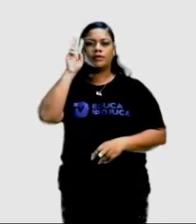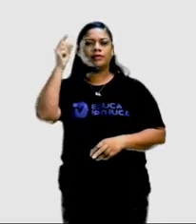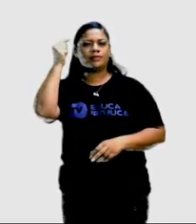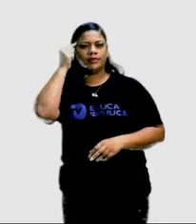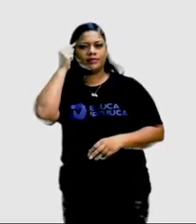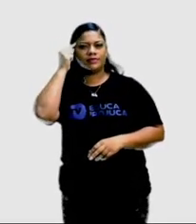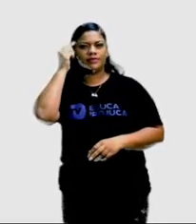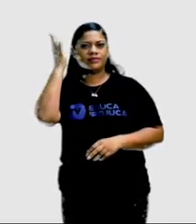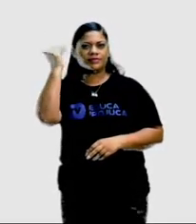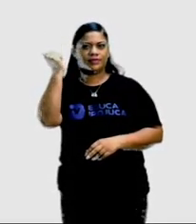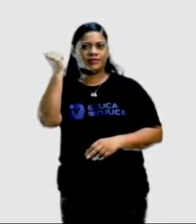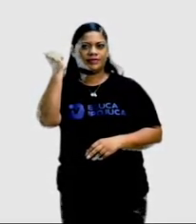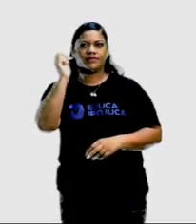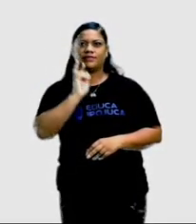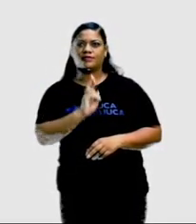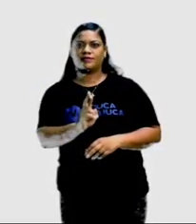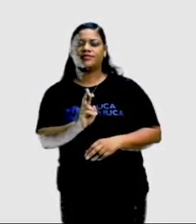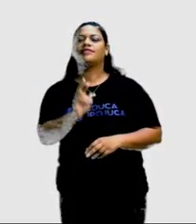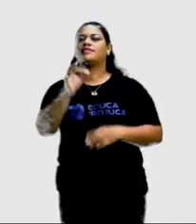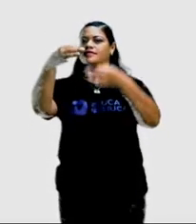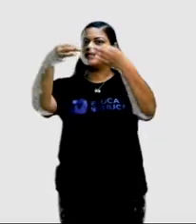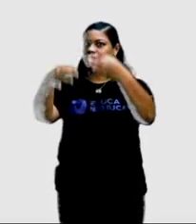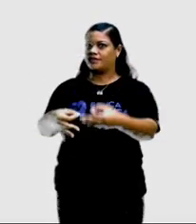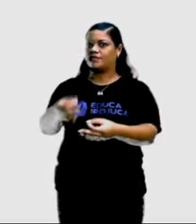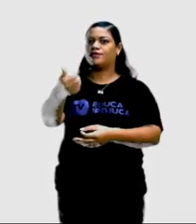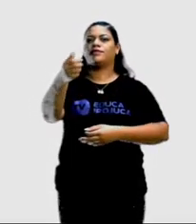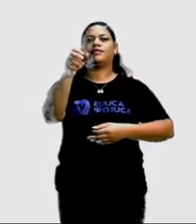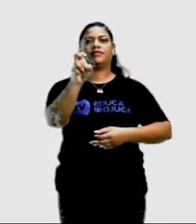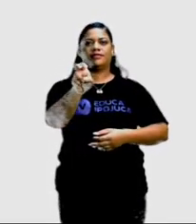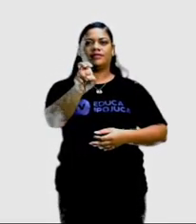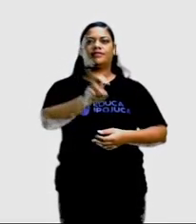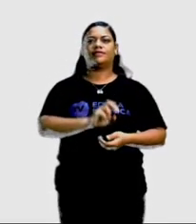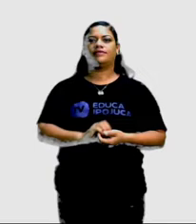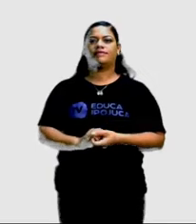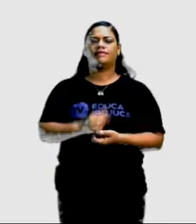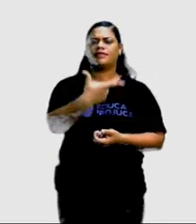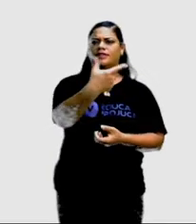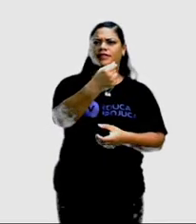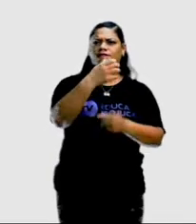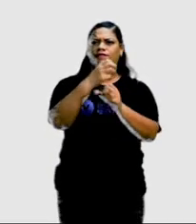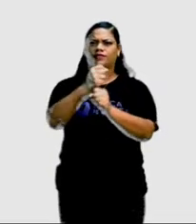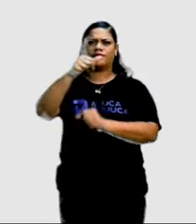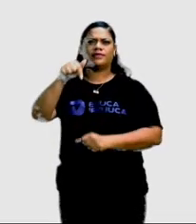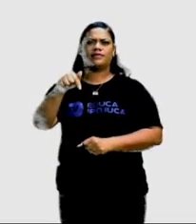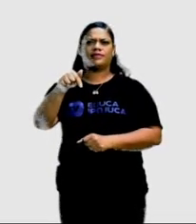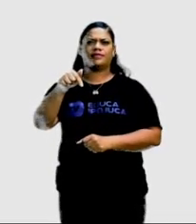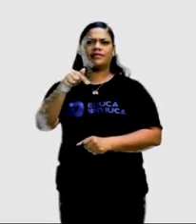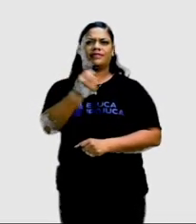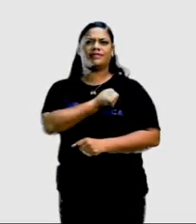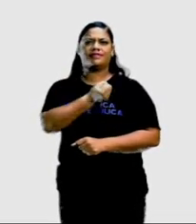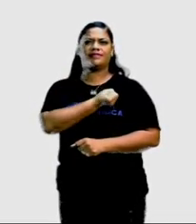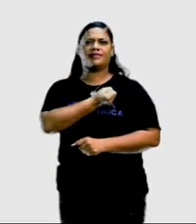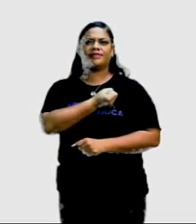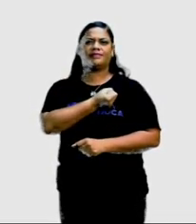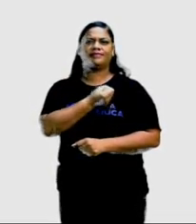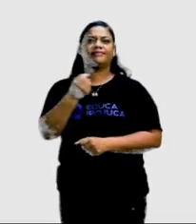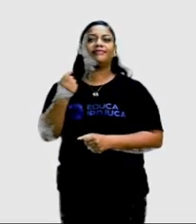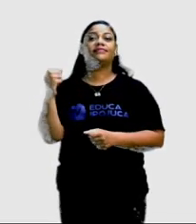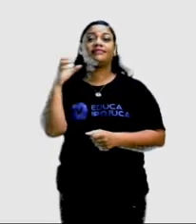Pensou? Calculou? É isso aí. Número 15. E 20 mais 7. Qual seria? Vamos lá,